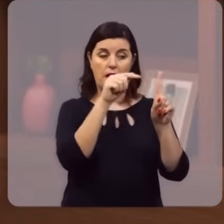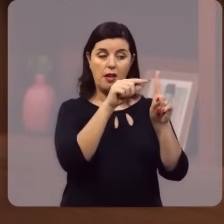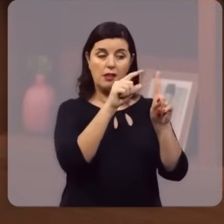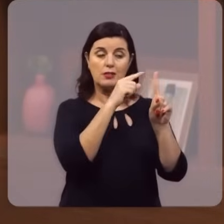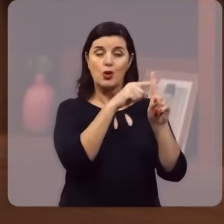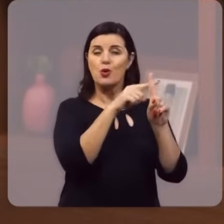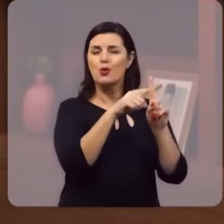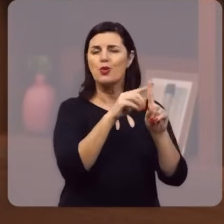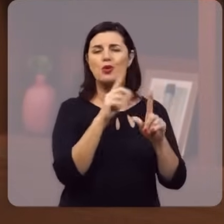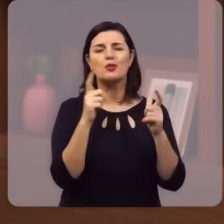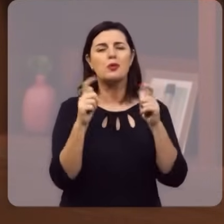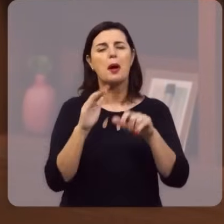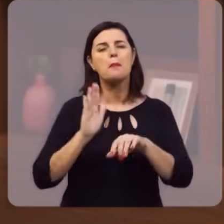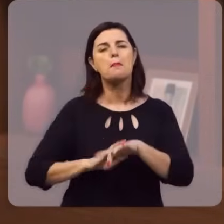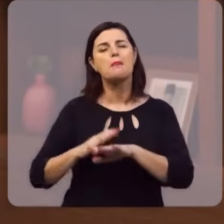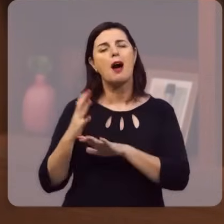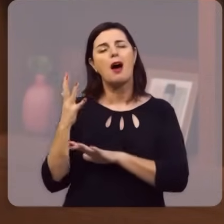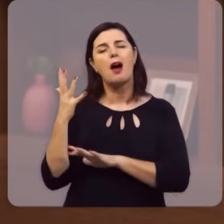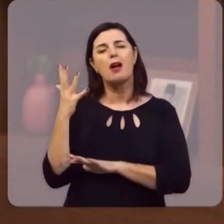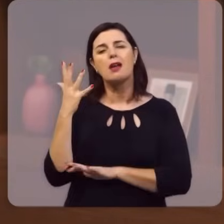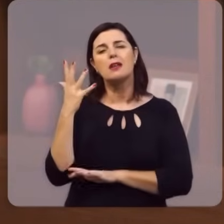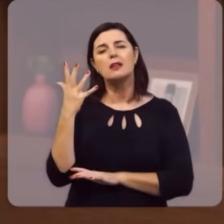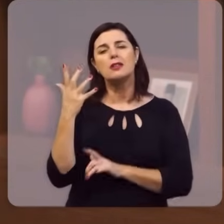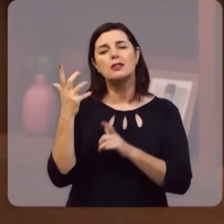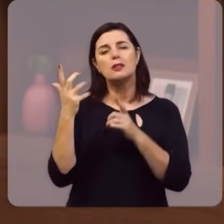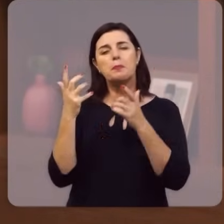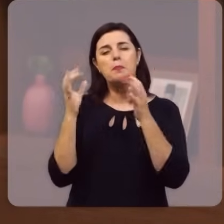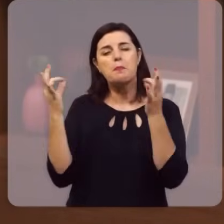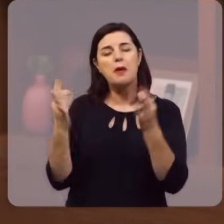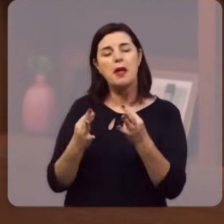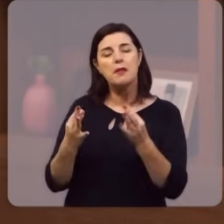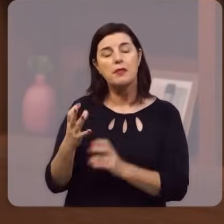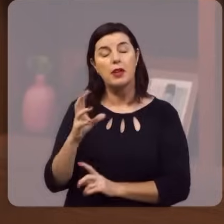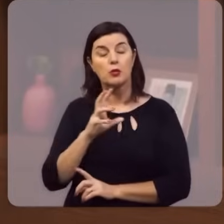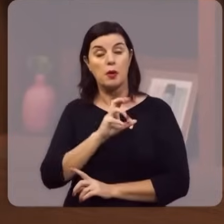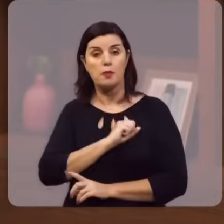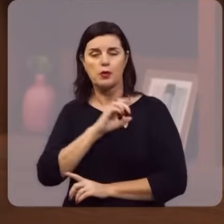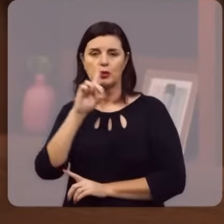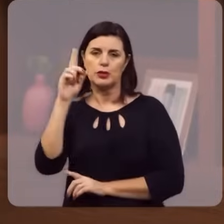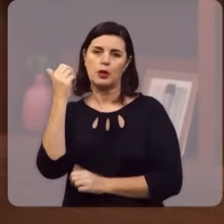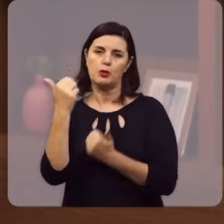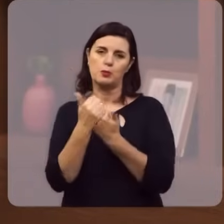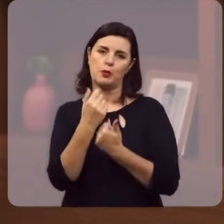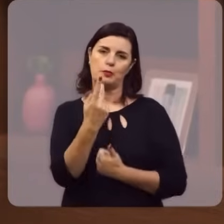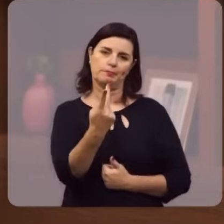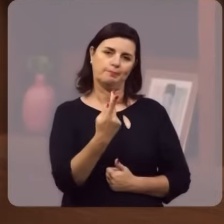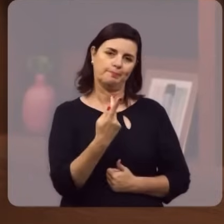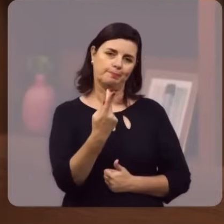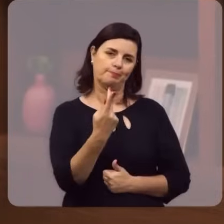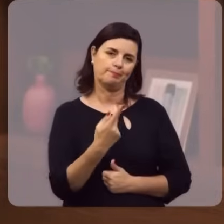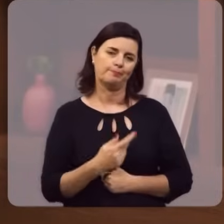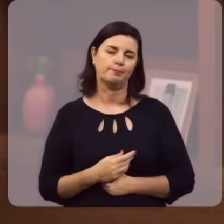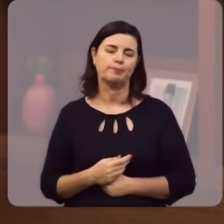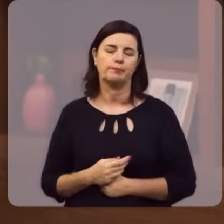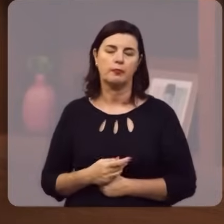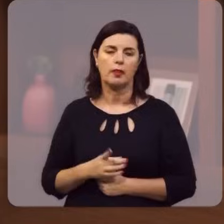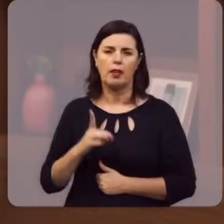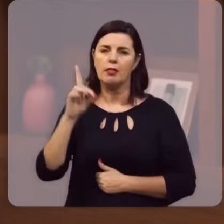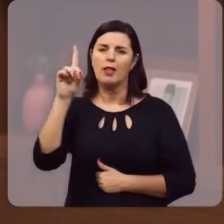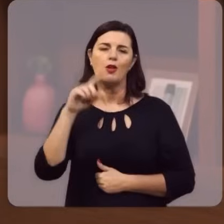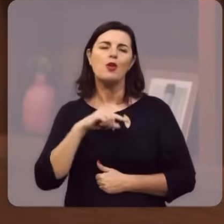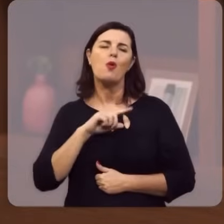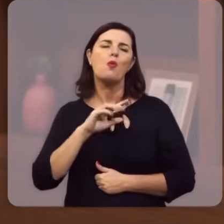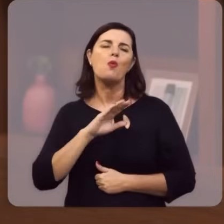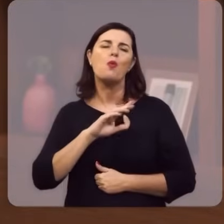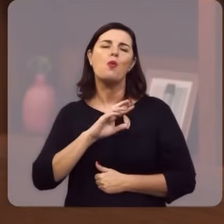o palco mais eloquente luminoso do amor de Deus por você Deus não